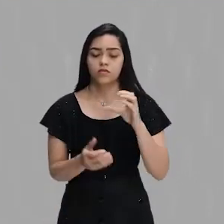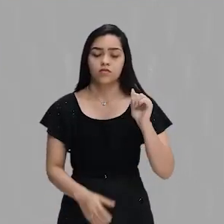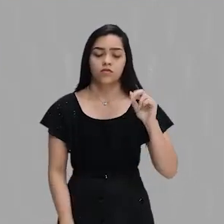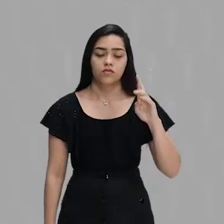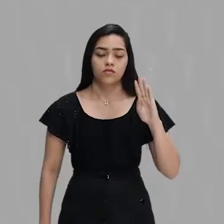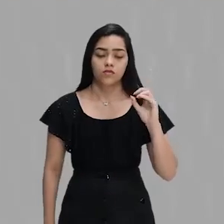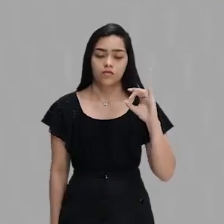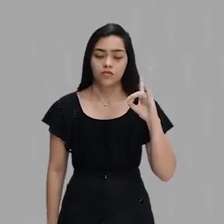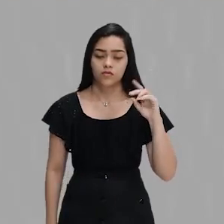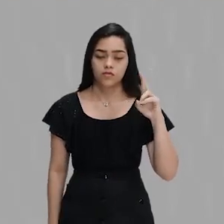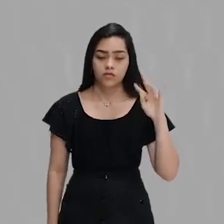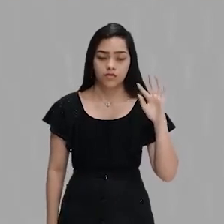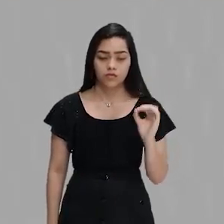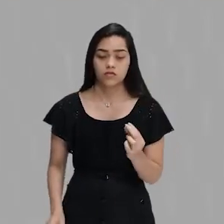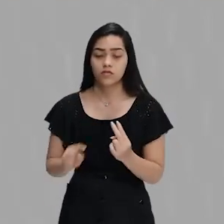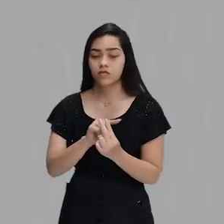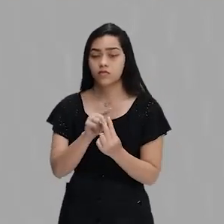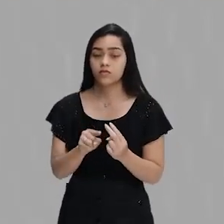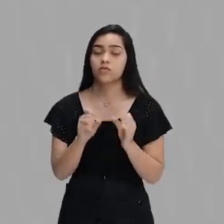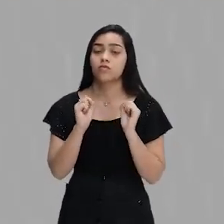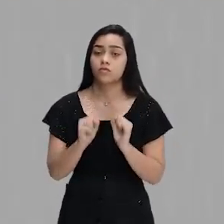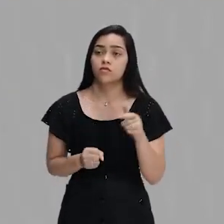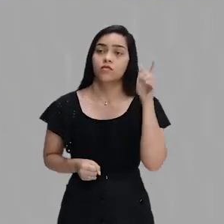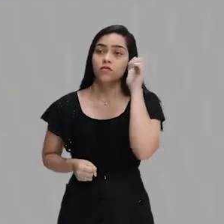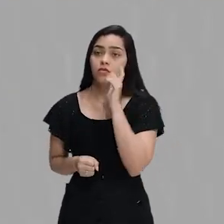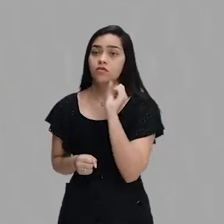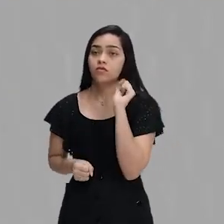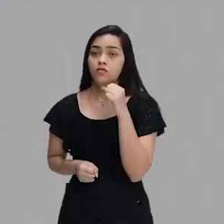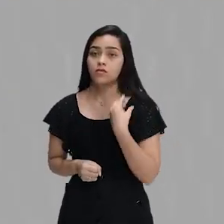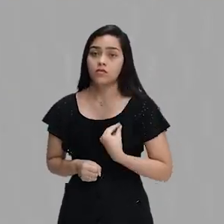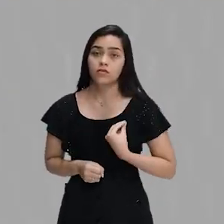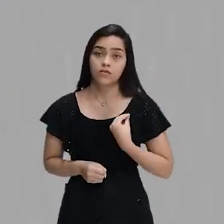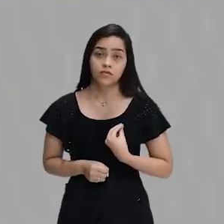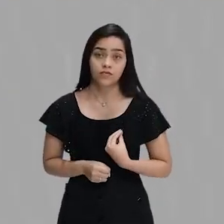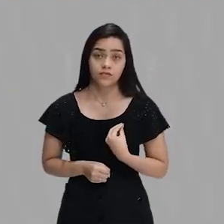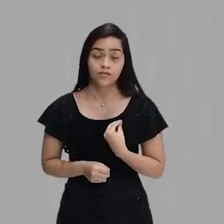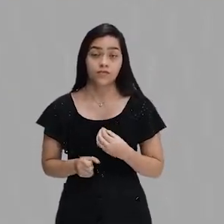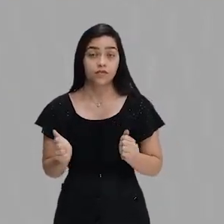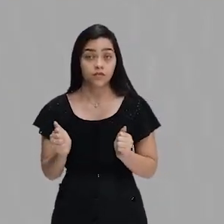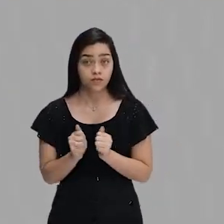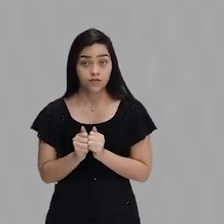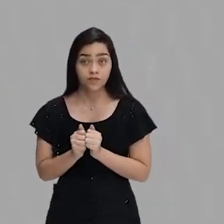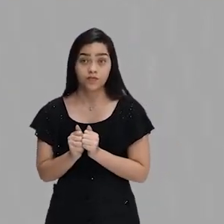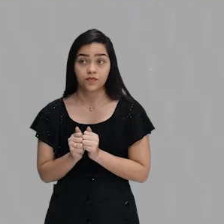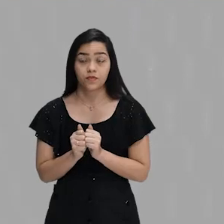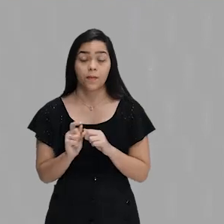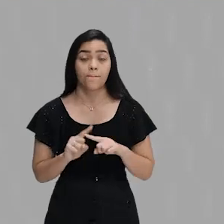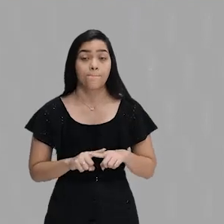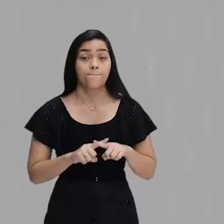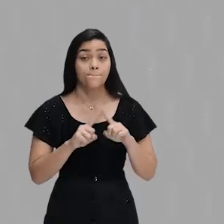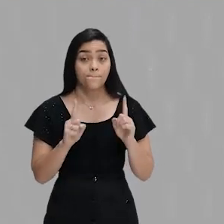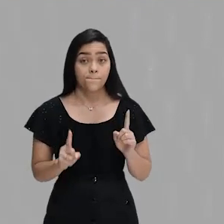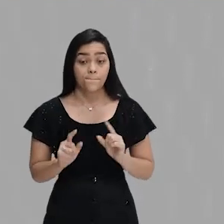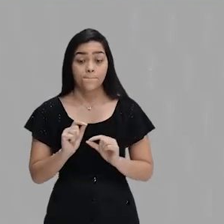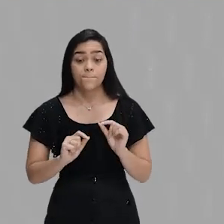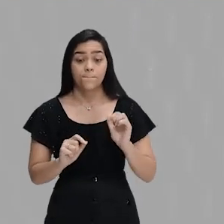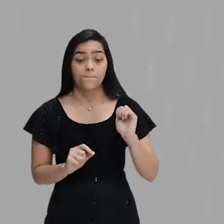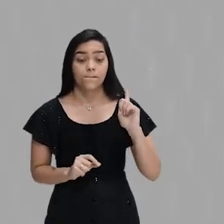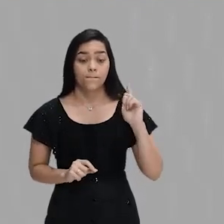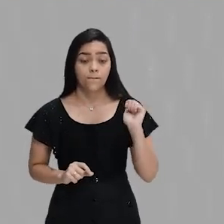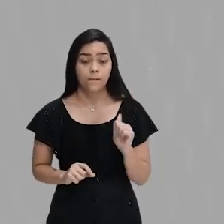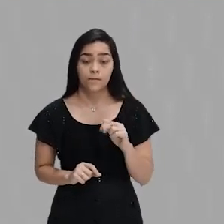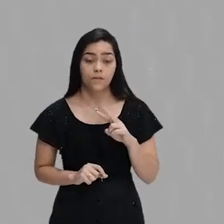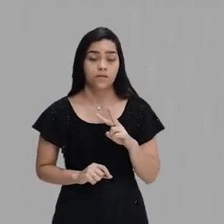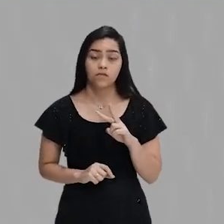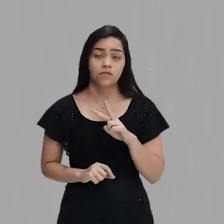fungo. Então, os dois conseguem sobreviver juntos, mas a alga ela não